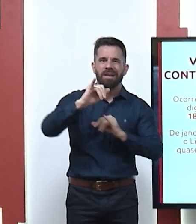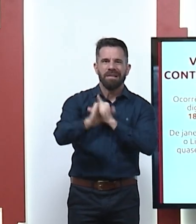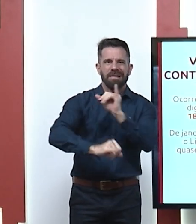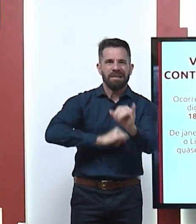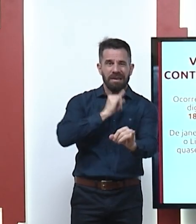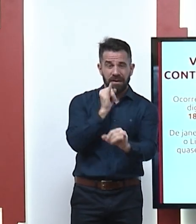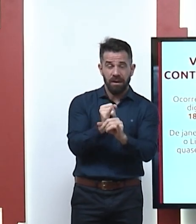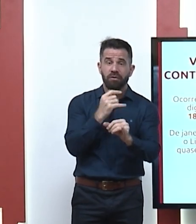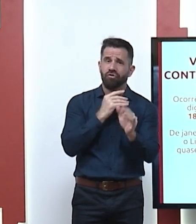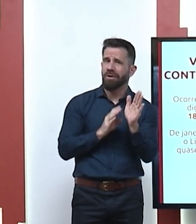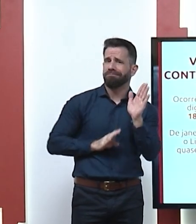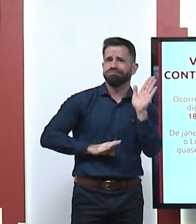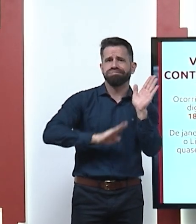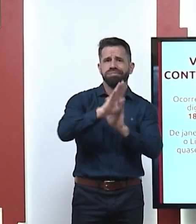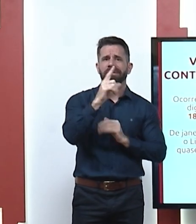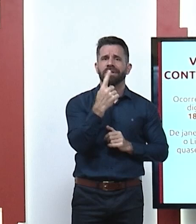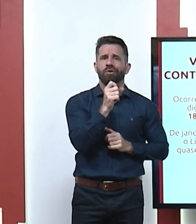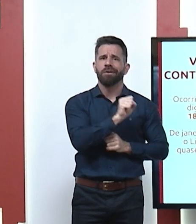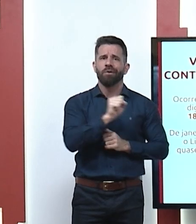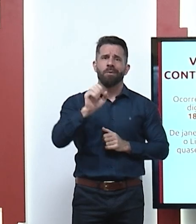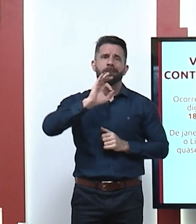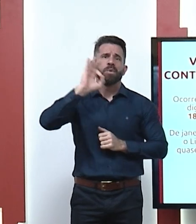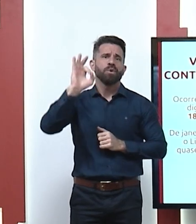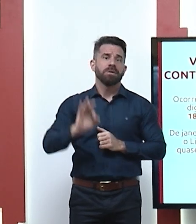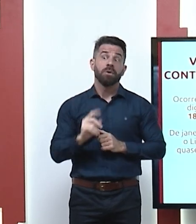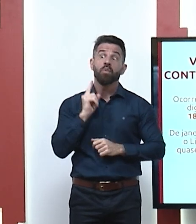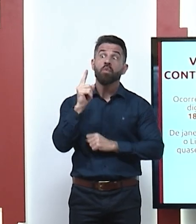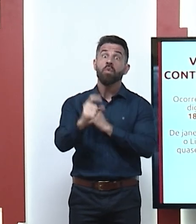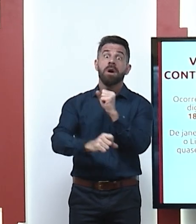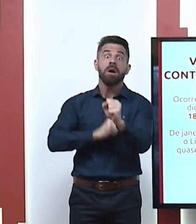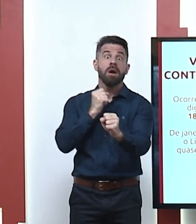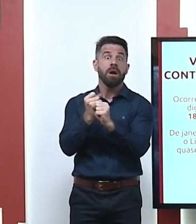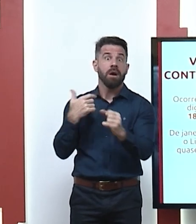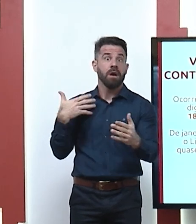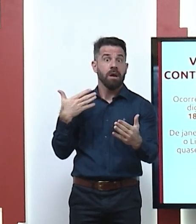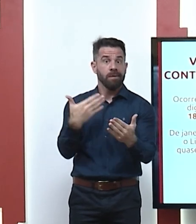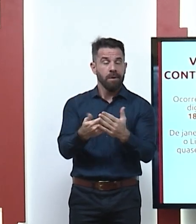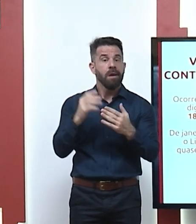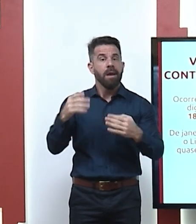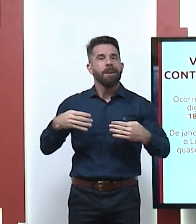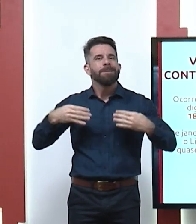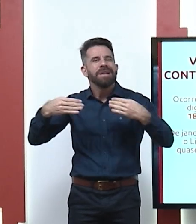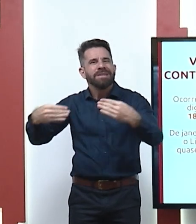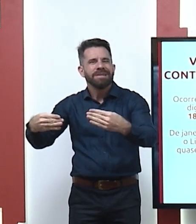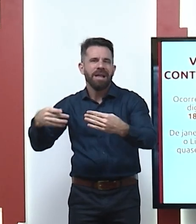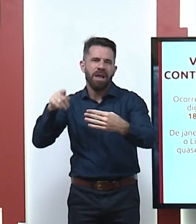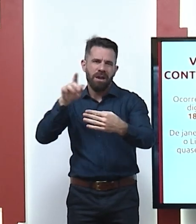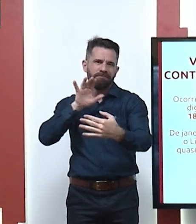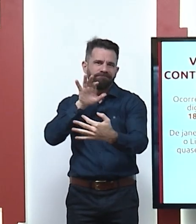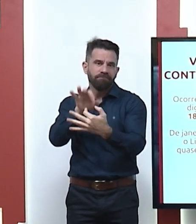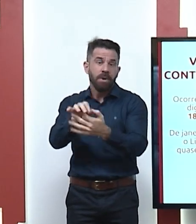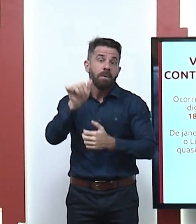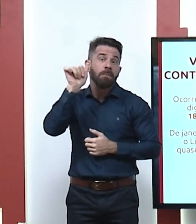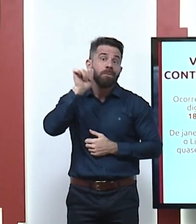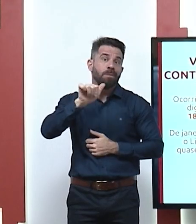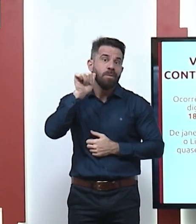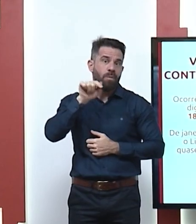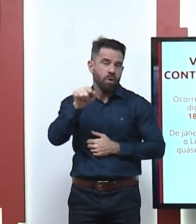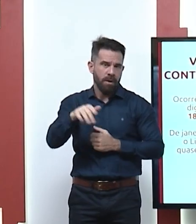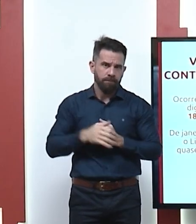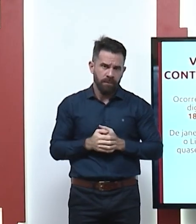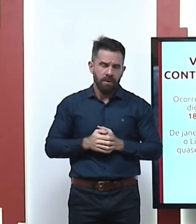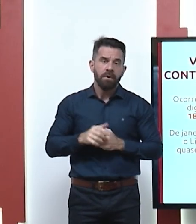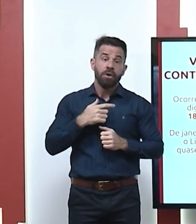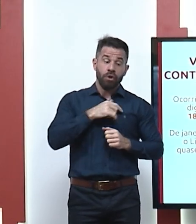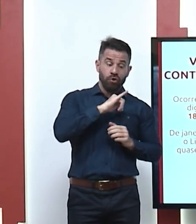188% em apenas um ano, segundo dados que foram divulgados ontem pelo Ministério das Mulheres. De acordo com a pasta, de janeiro